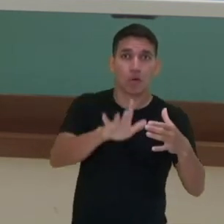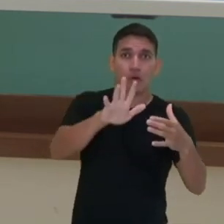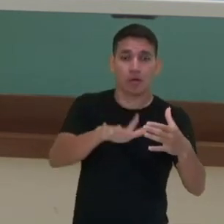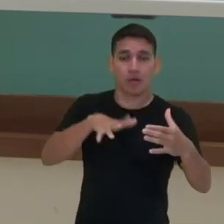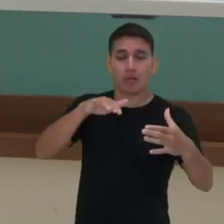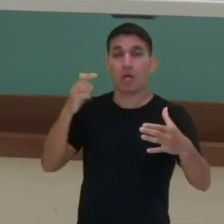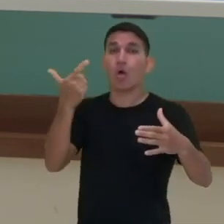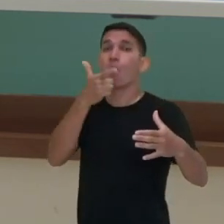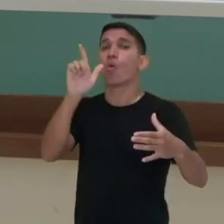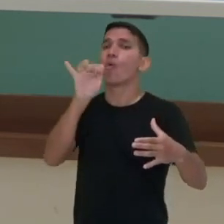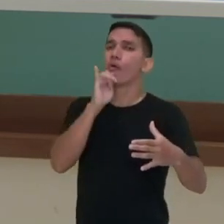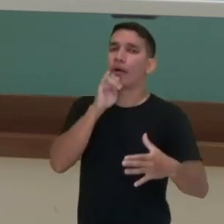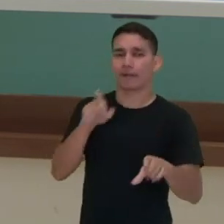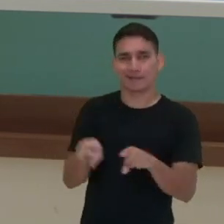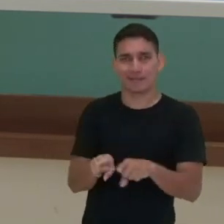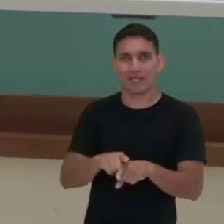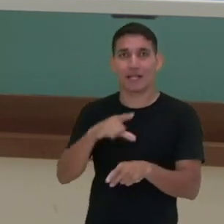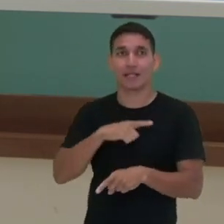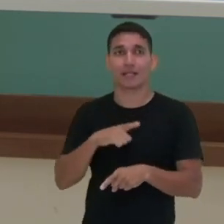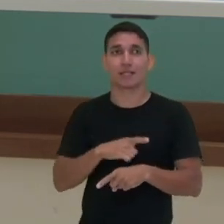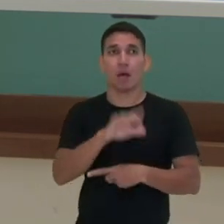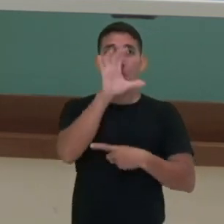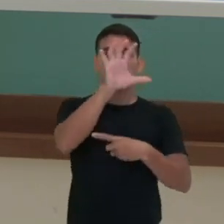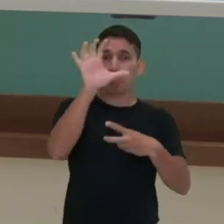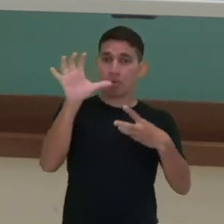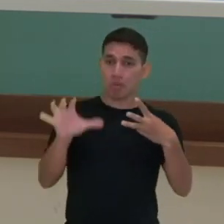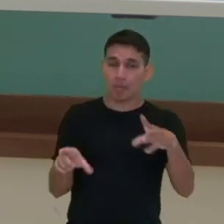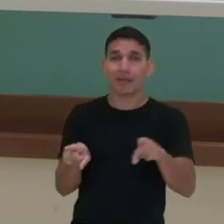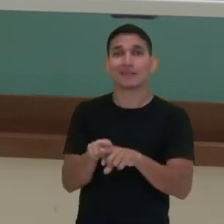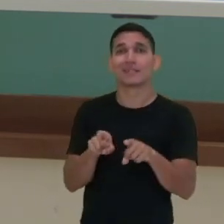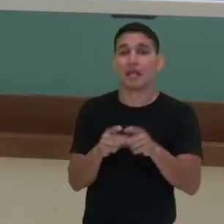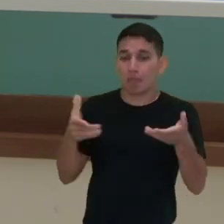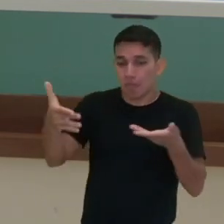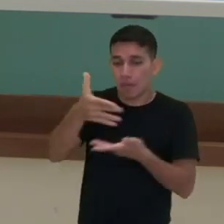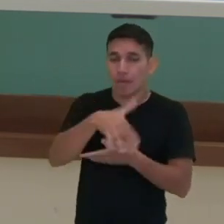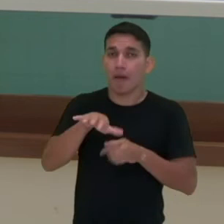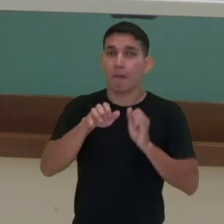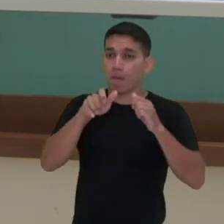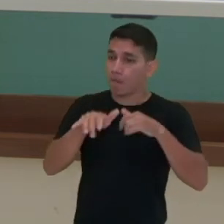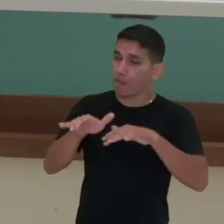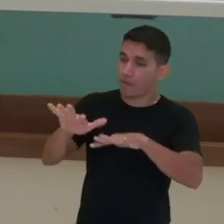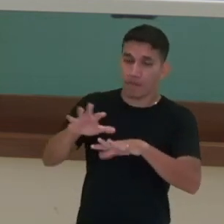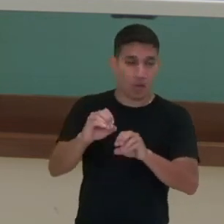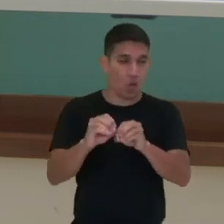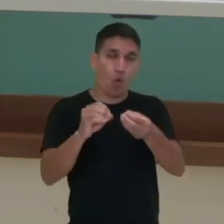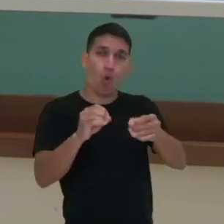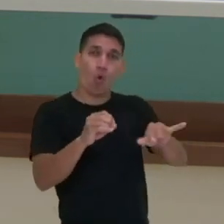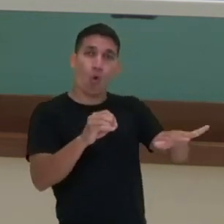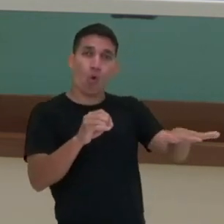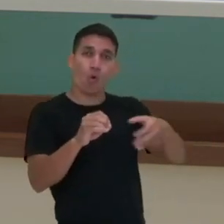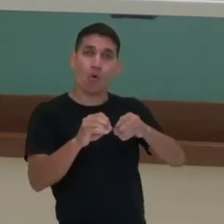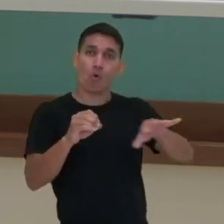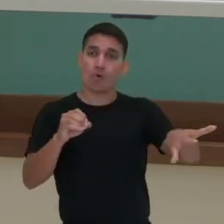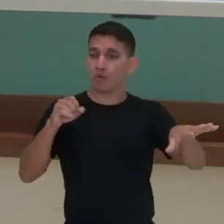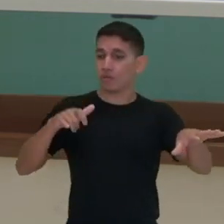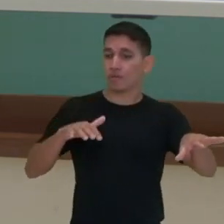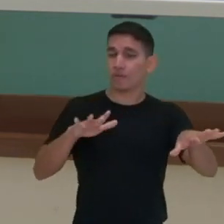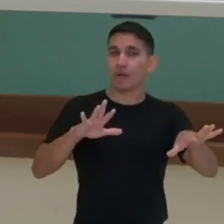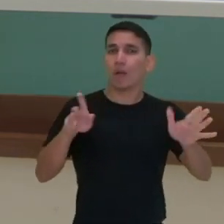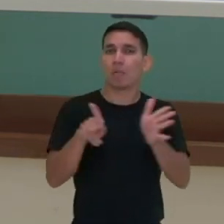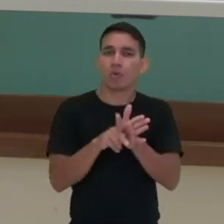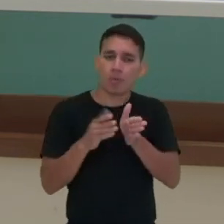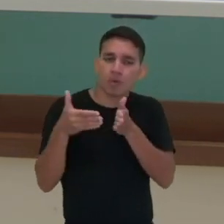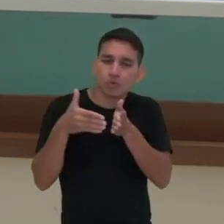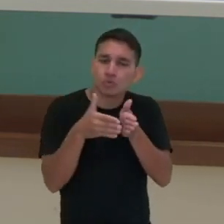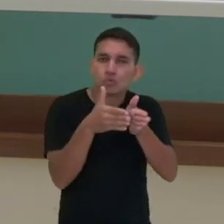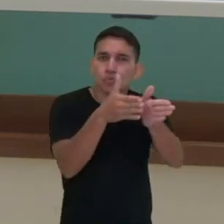é circundado pelos continentes e a comunicação desse mar com o oceano é feita através de estreitos